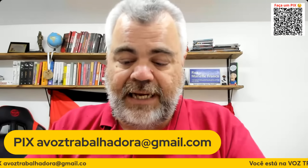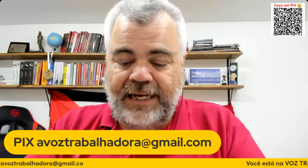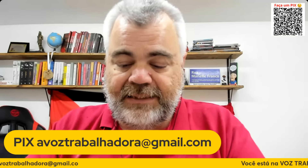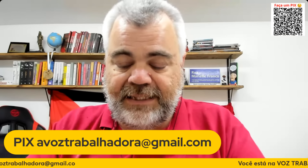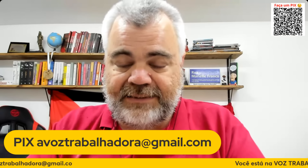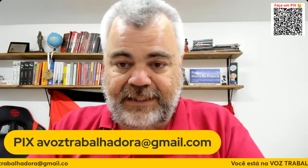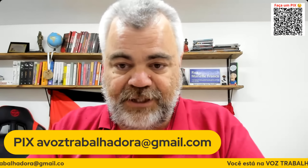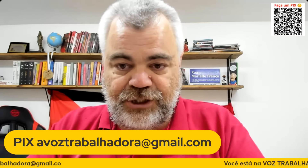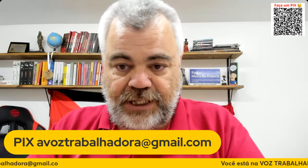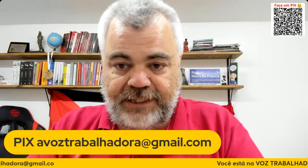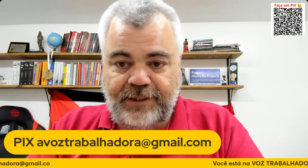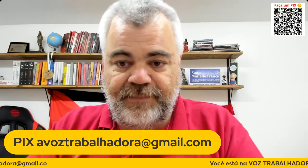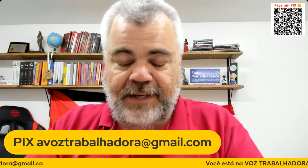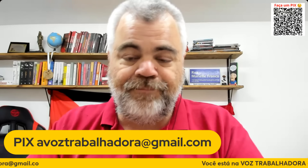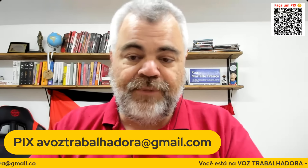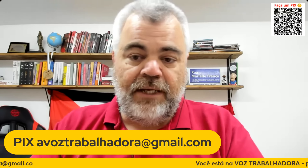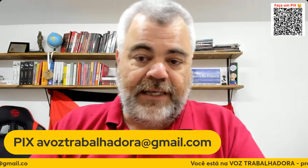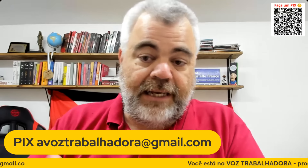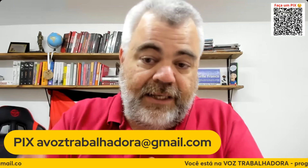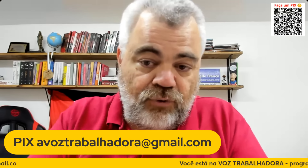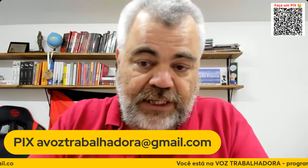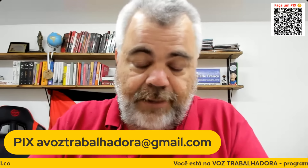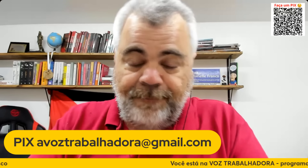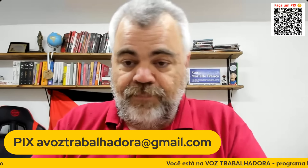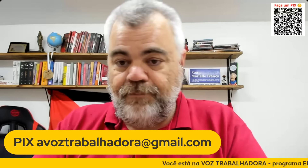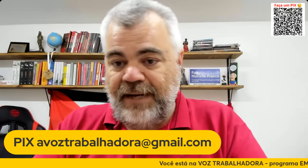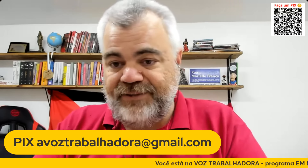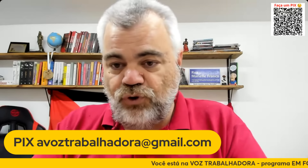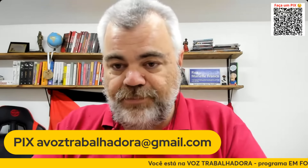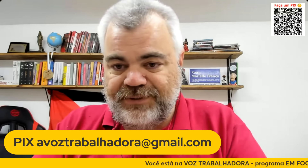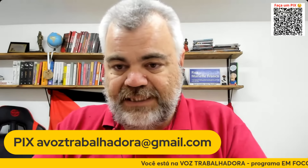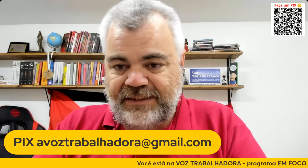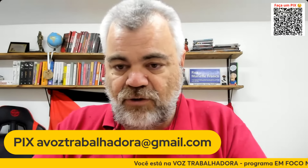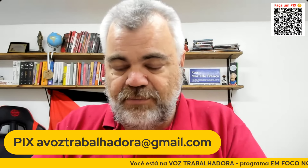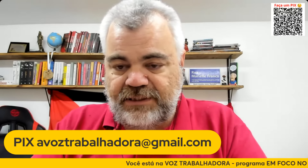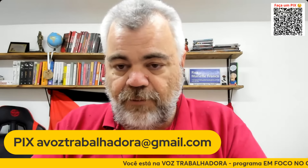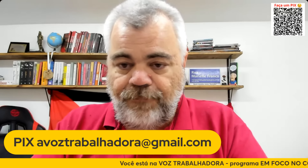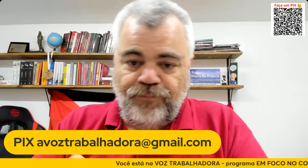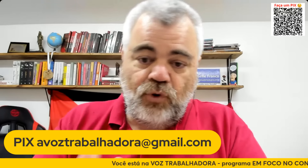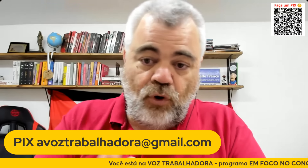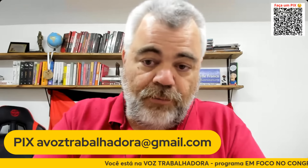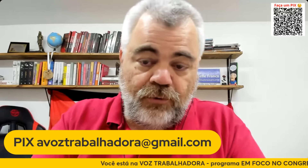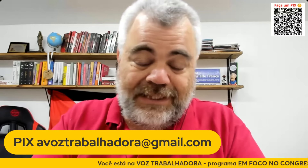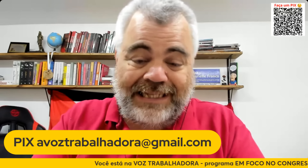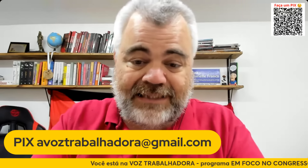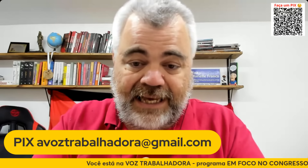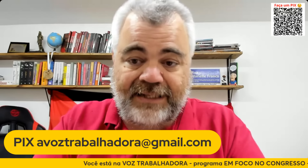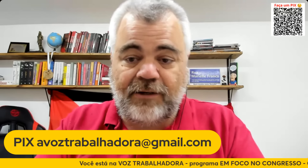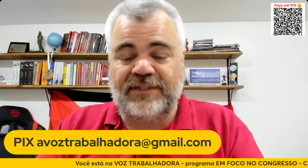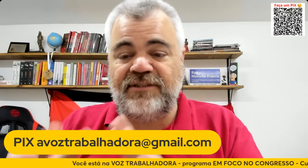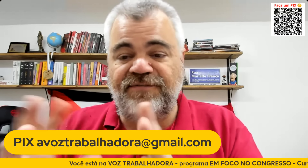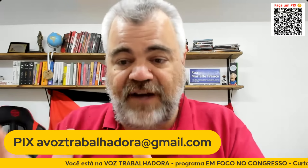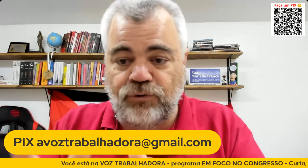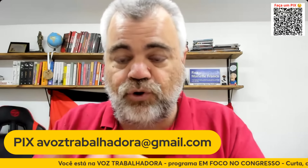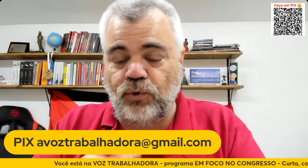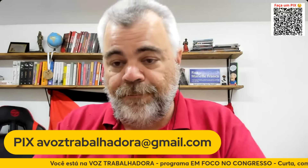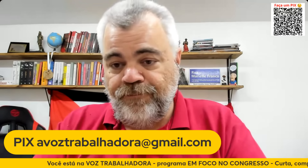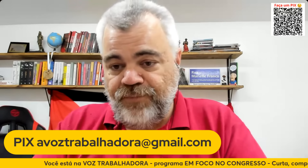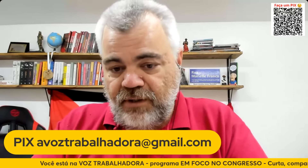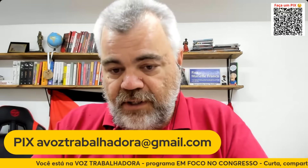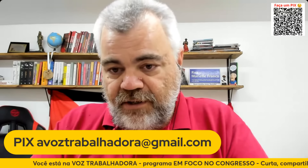da da Extrema direita né querendo ter mais nomes nessa comissão como da esquerda com esse